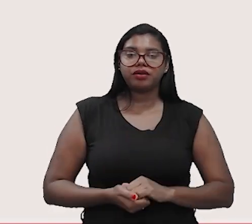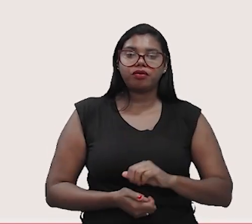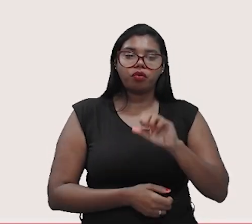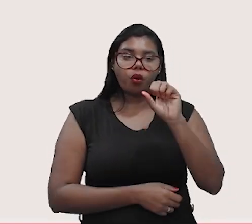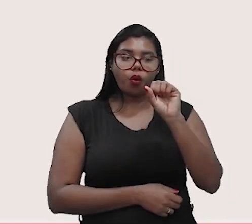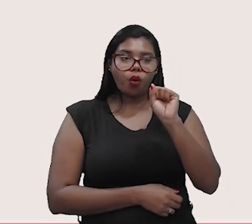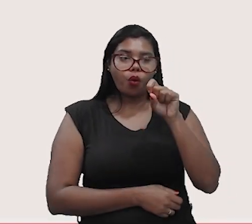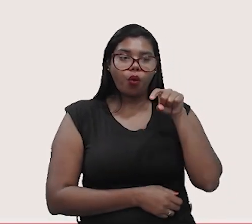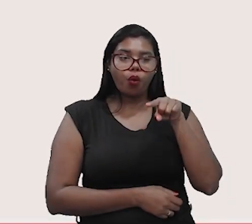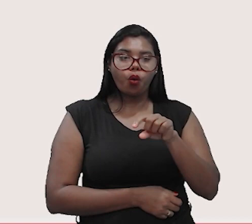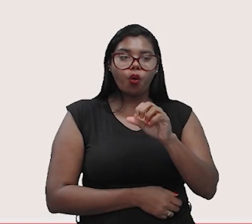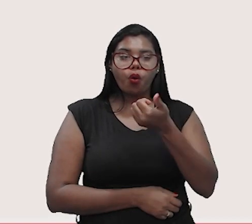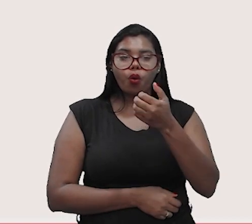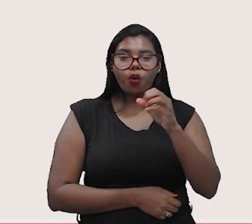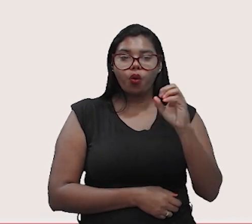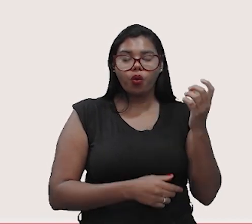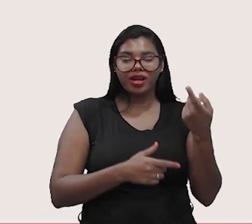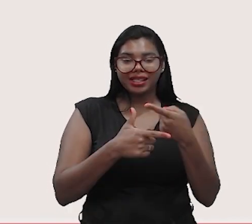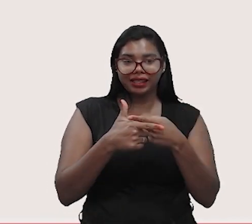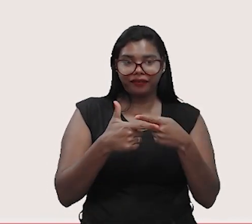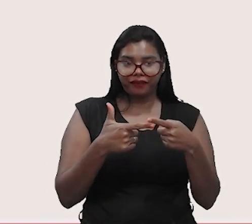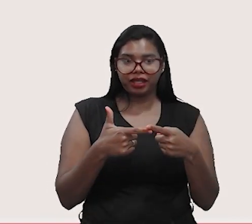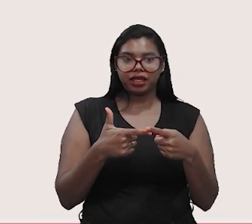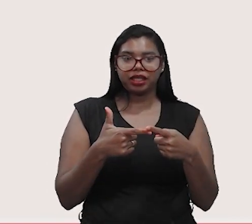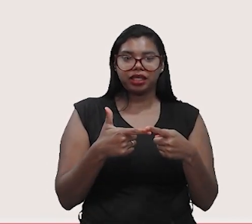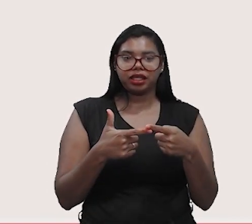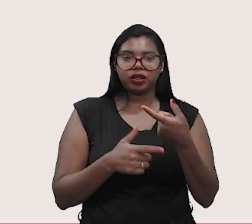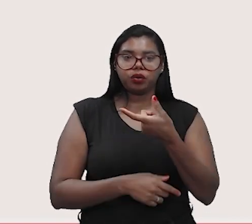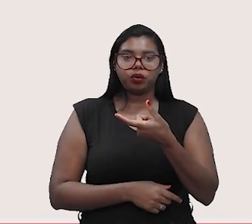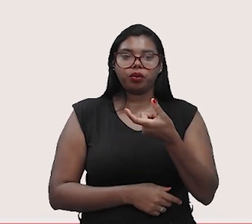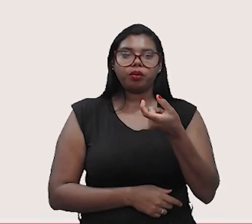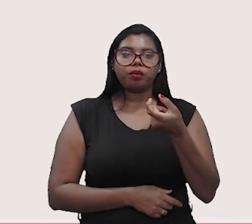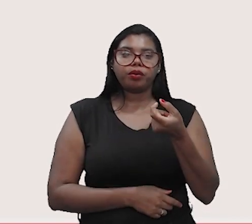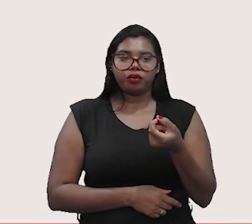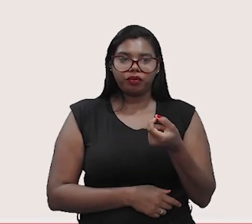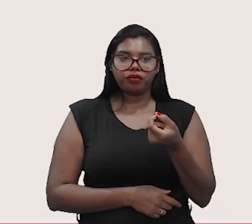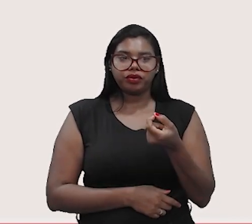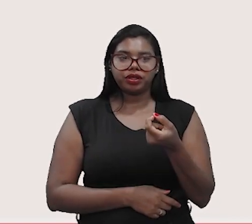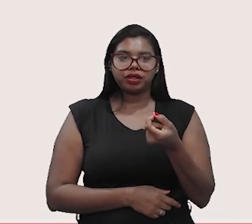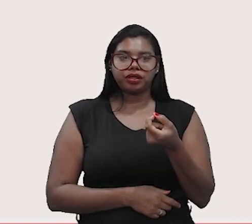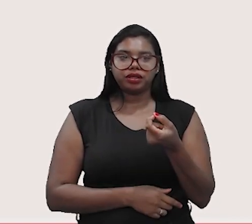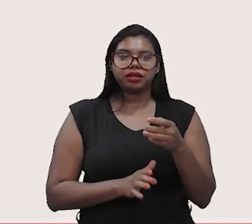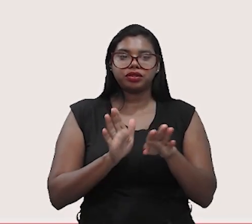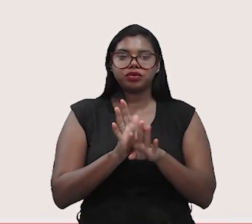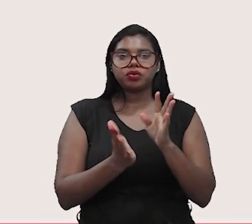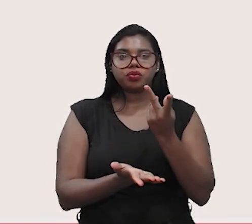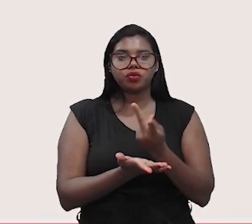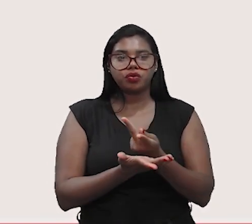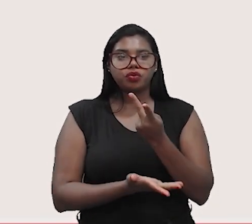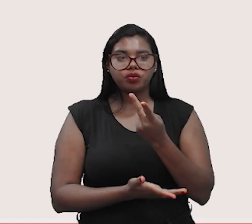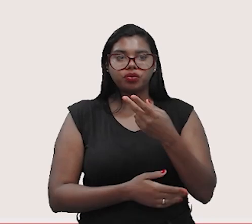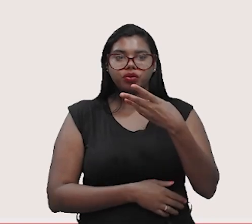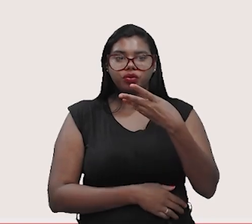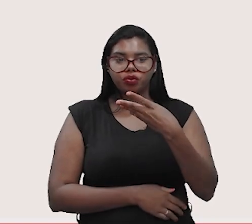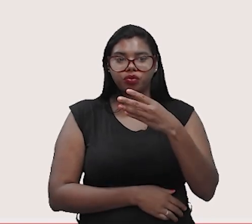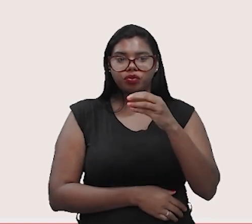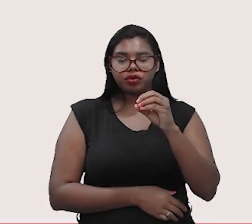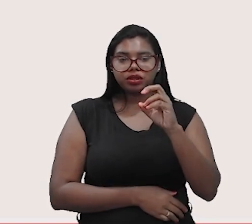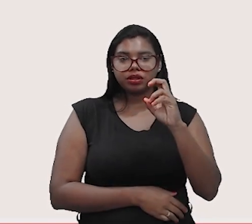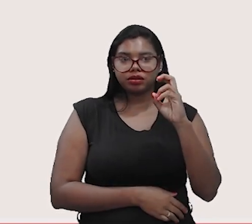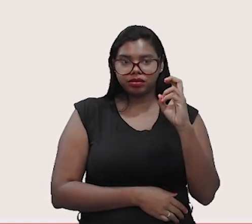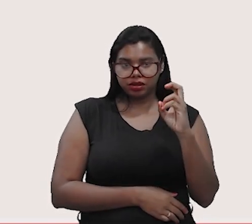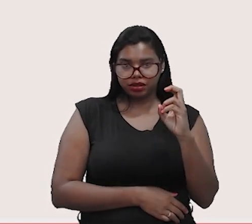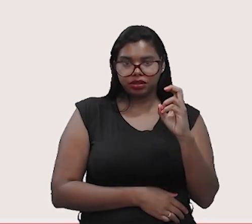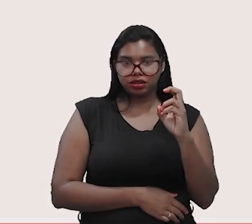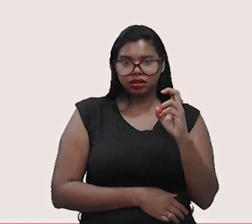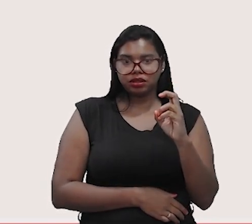8.100 dividido por 20, cheguei no resultado 405